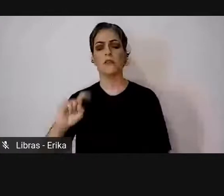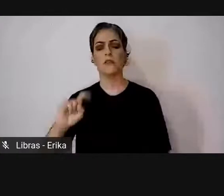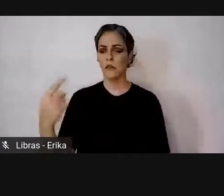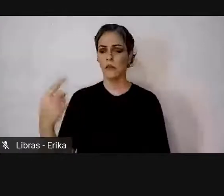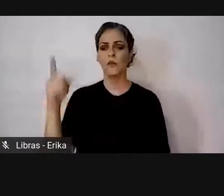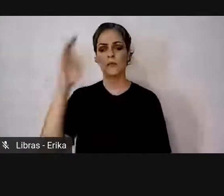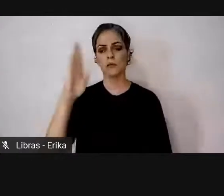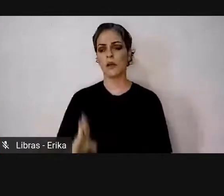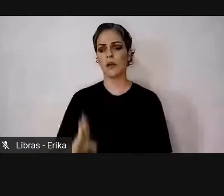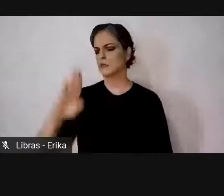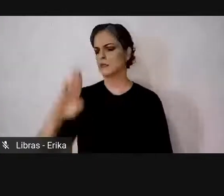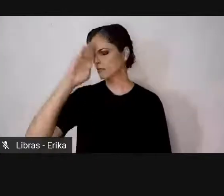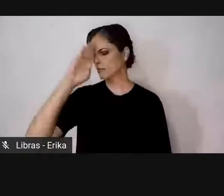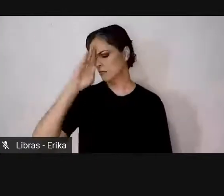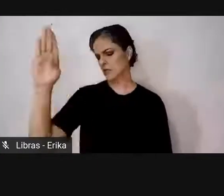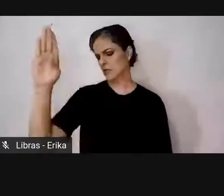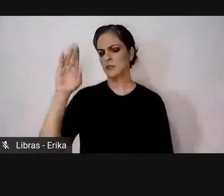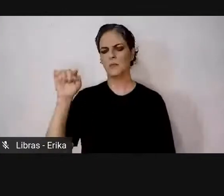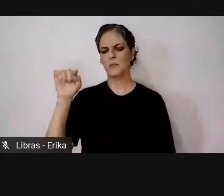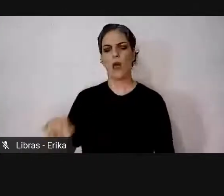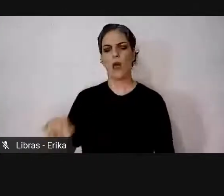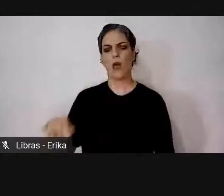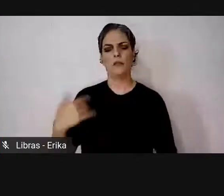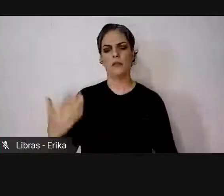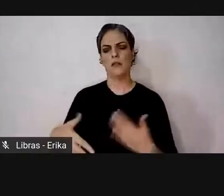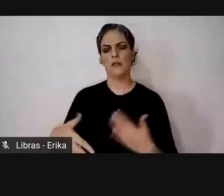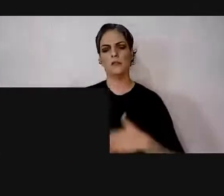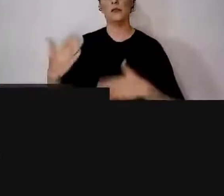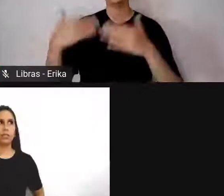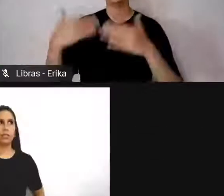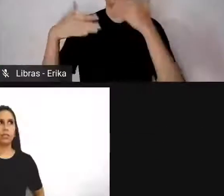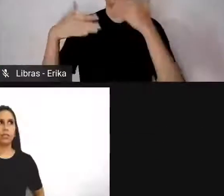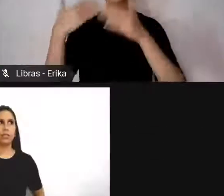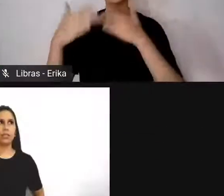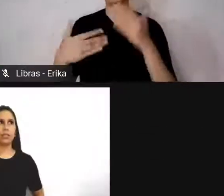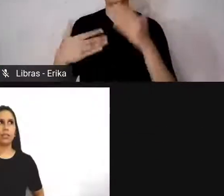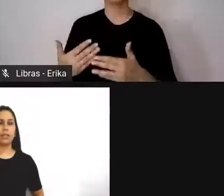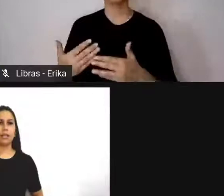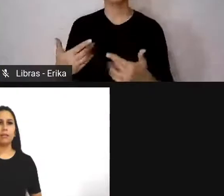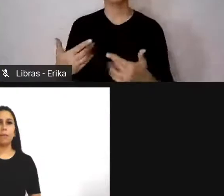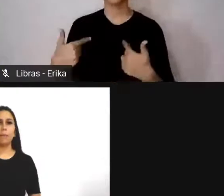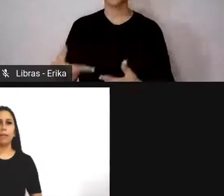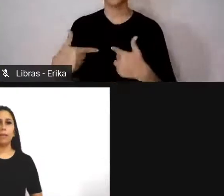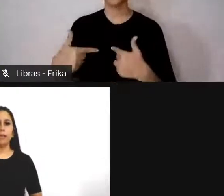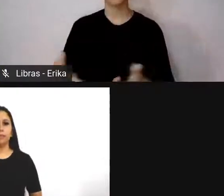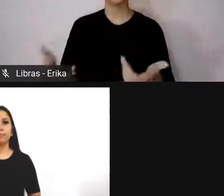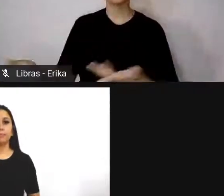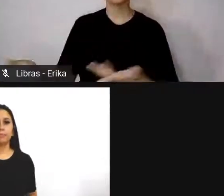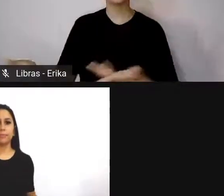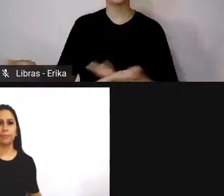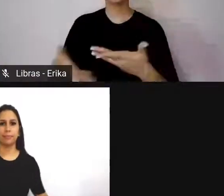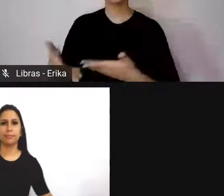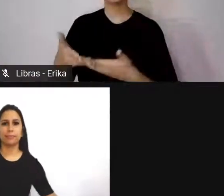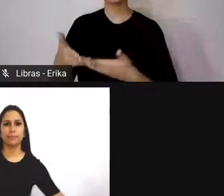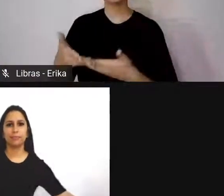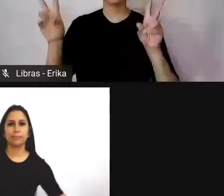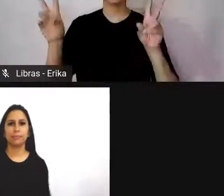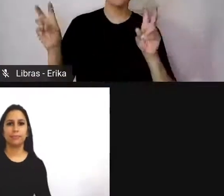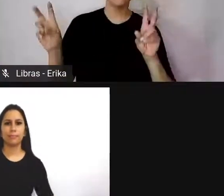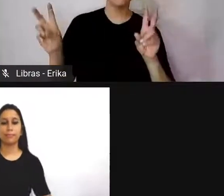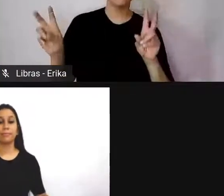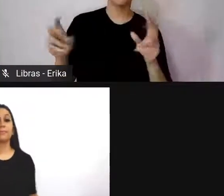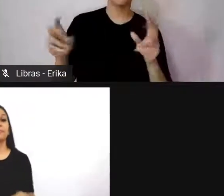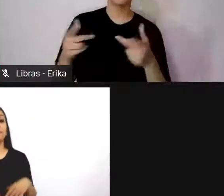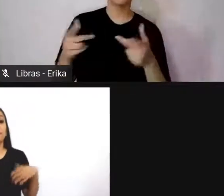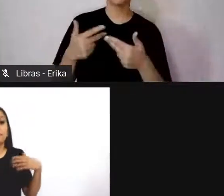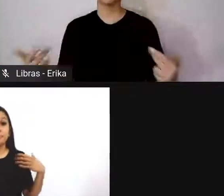né, de acesso à nuvem interparlamentar. Olha só, né? Então, membros da Câmara dos Deputados que fizeram isso,